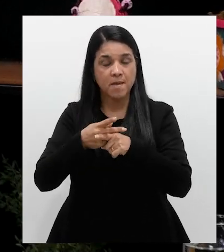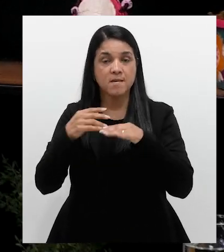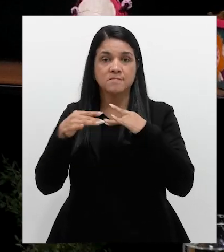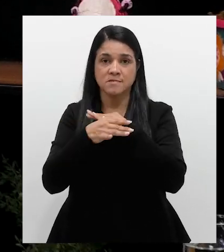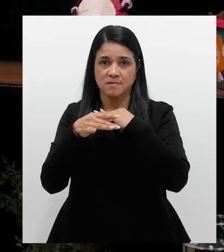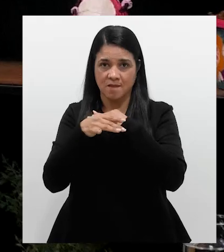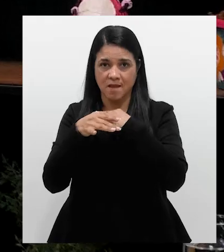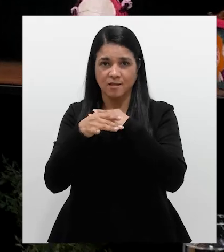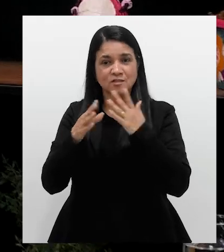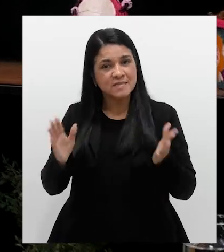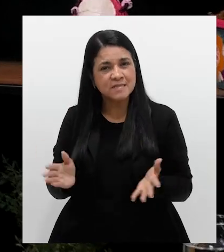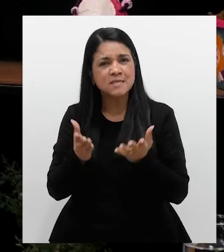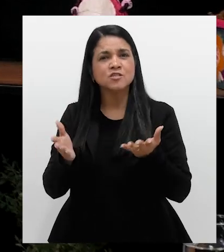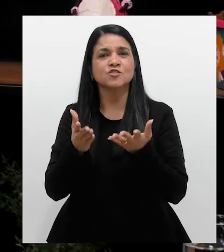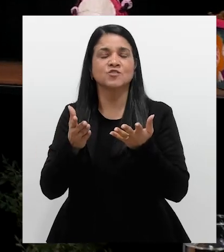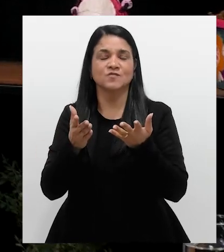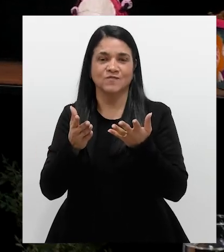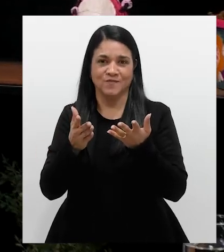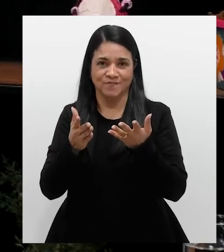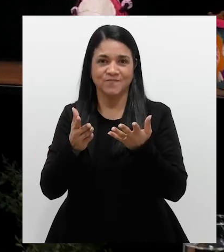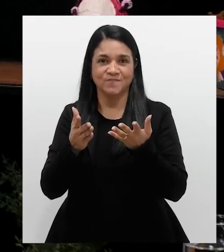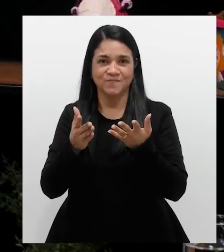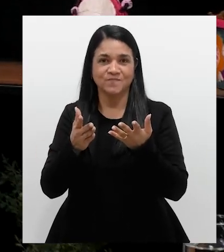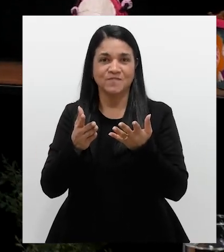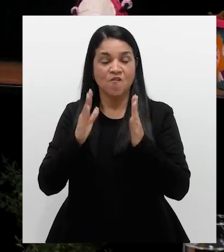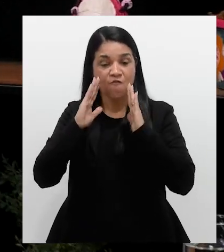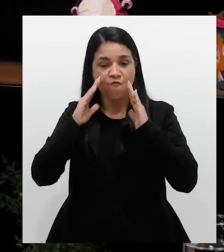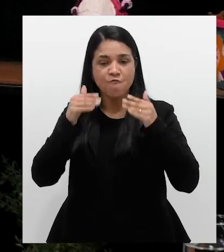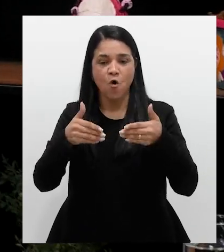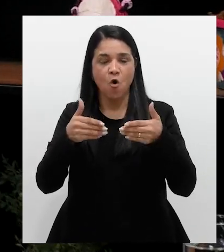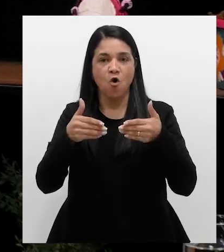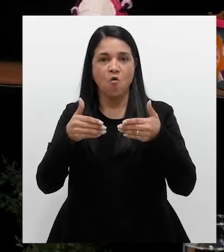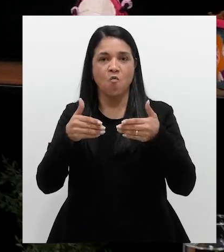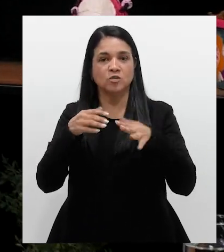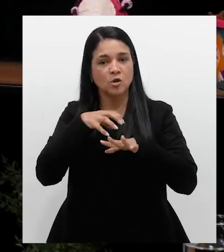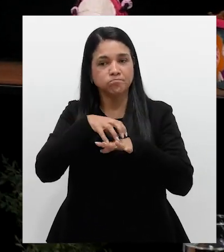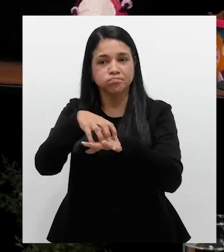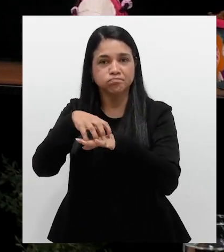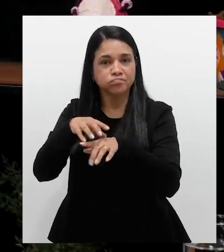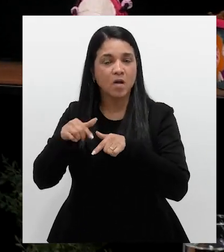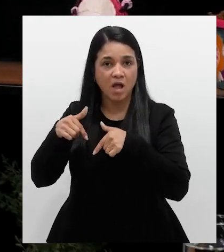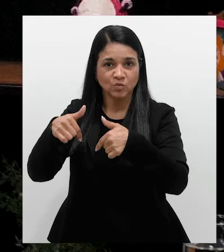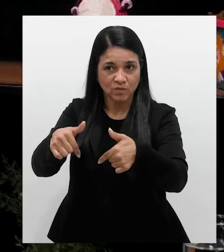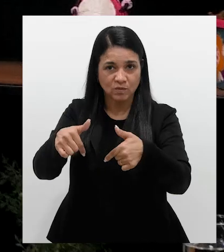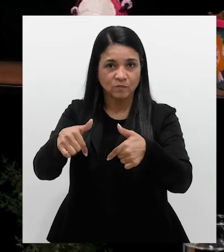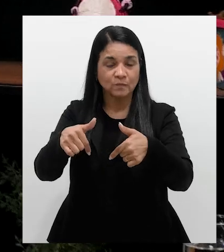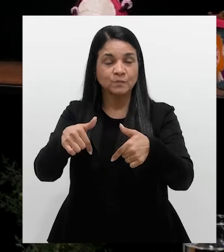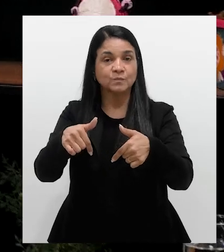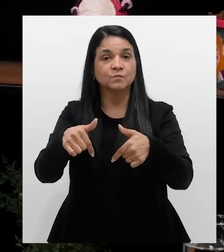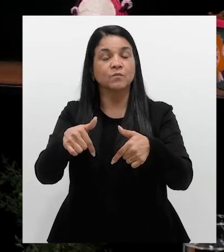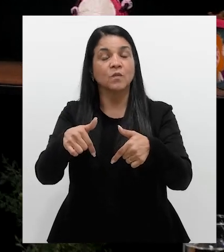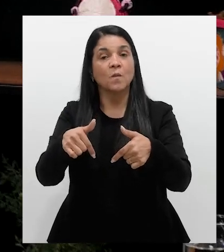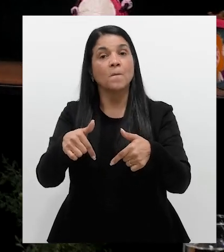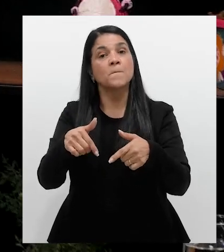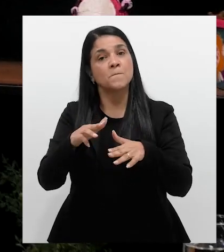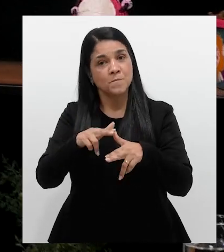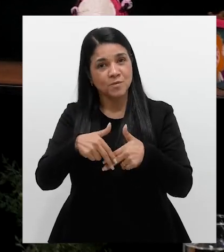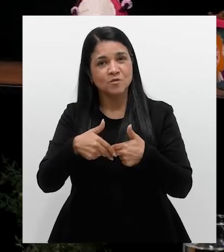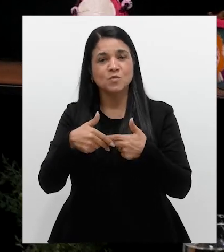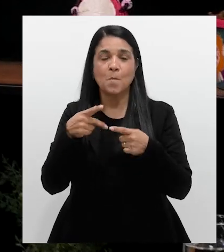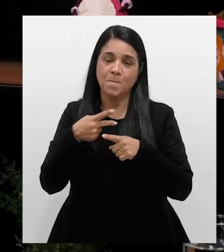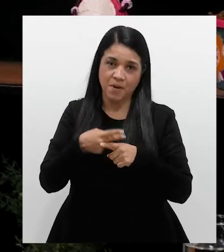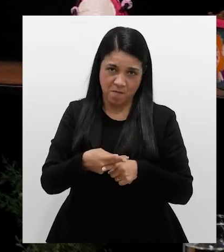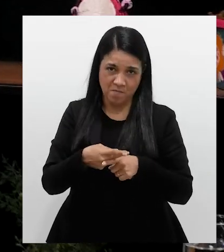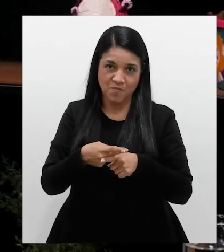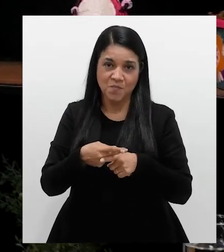essas cidades, ou seja, que incentivam as cidades a focar muito nessa atuação e com isso vai